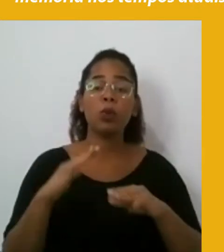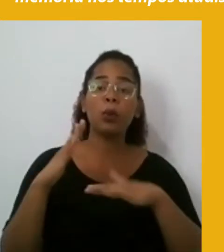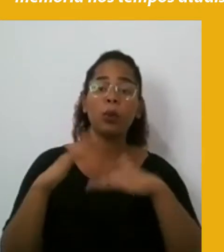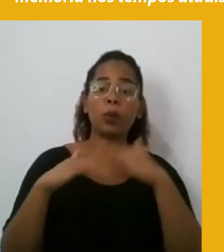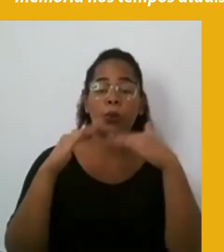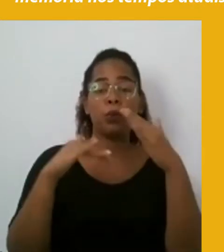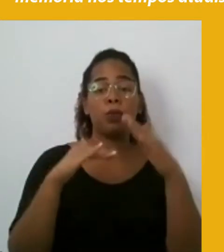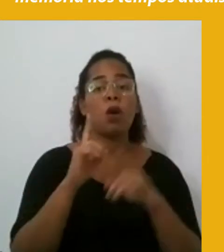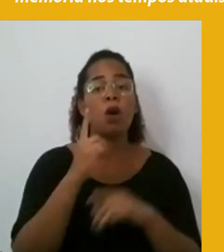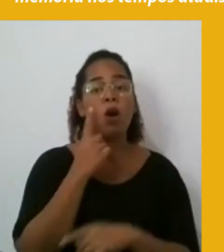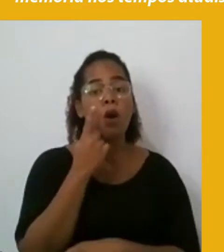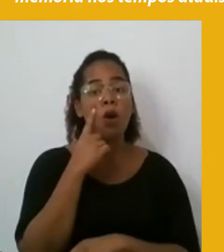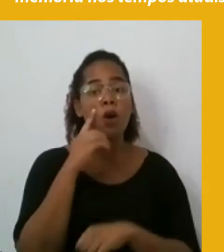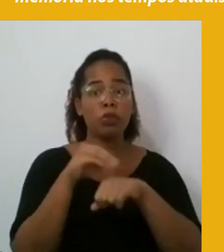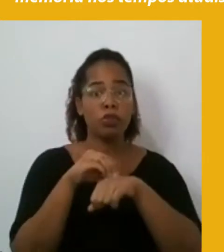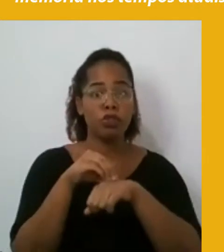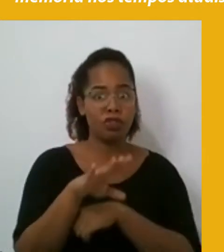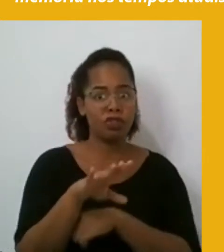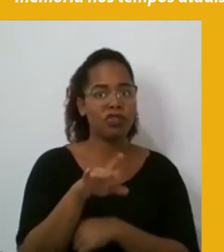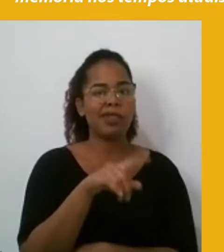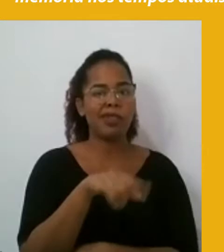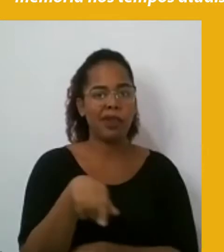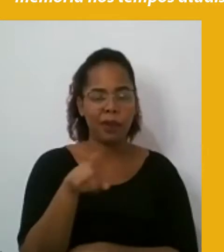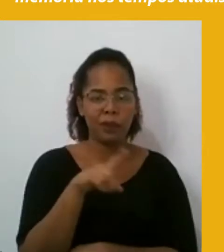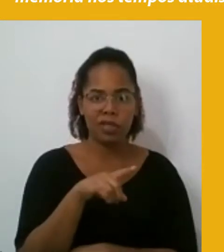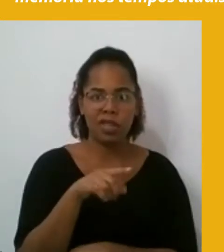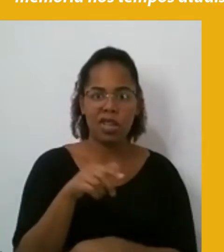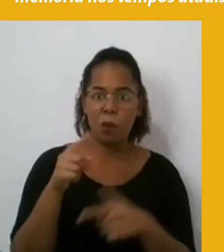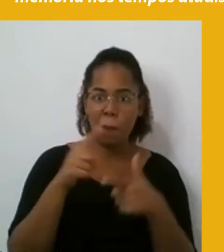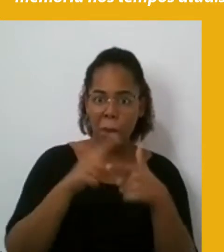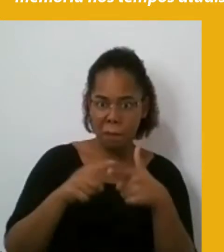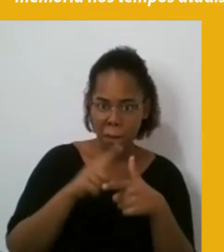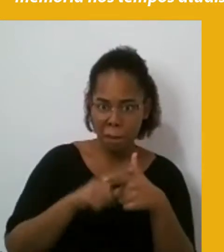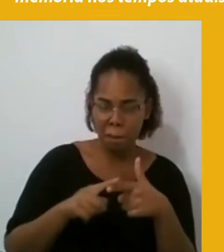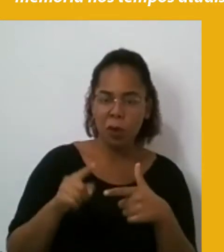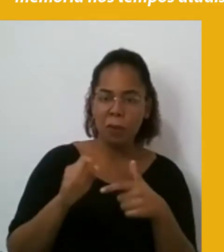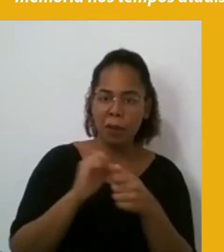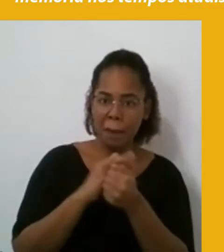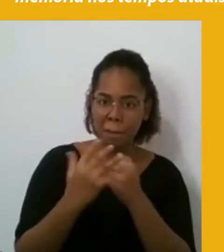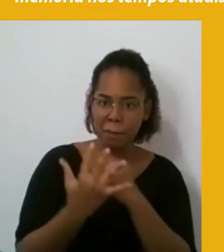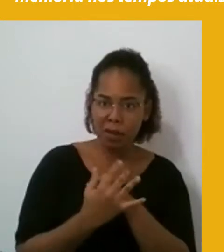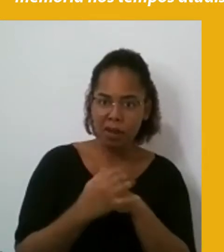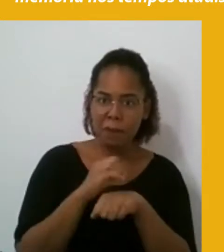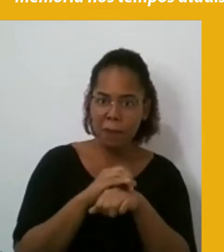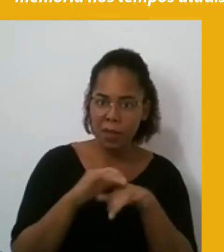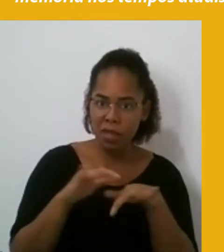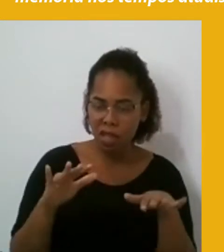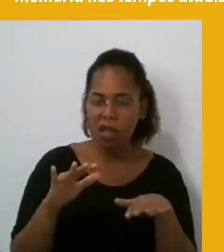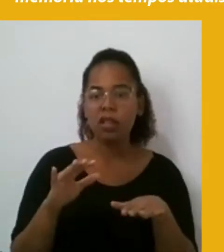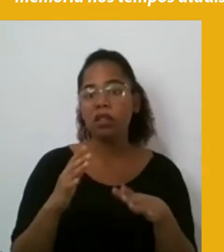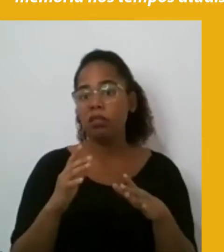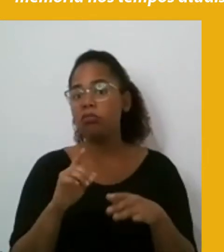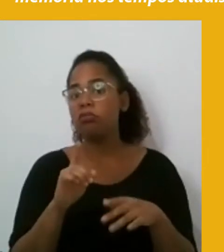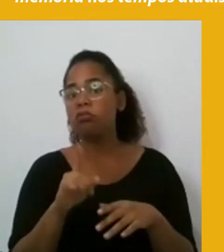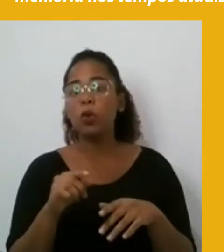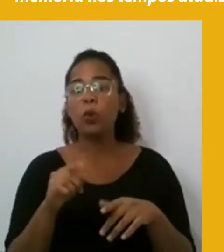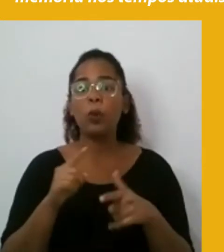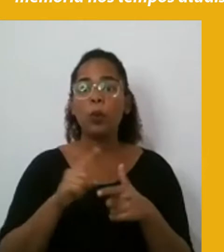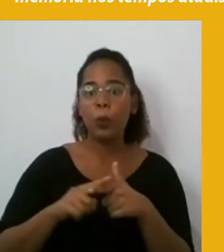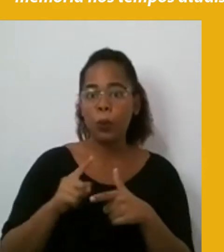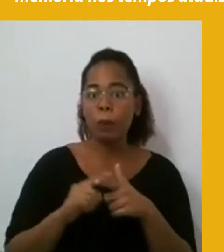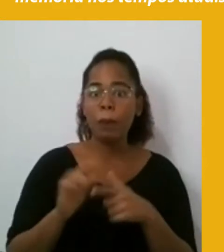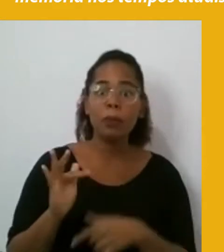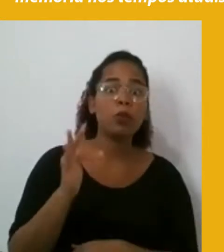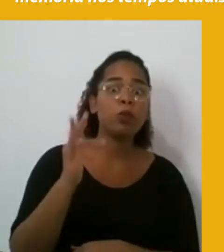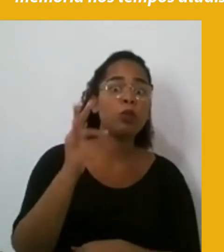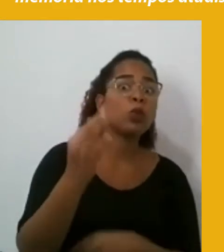que o grande problema nosso é como abrir depois da pandemia, quantos metros de distância teremos um do outro, qual a nossa capacidade de fazer